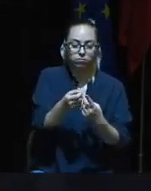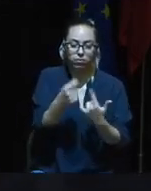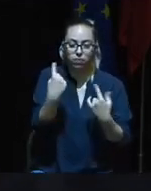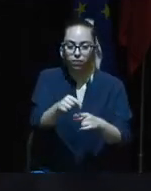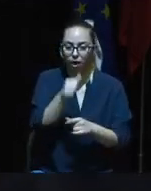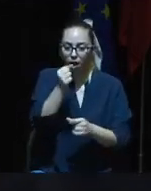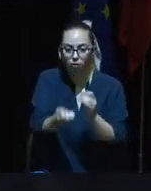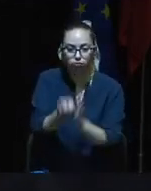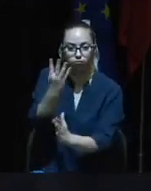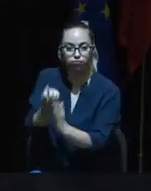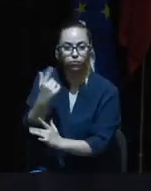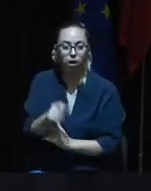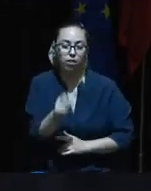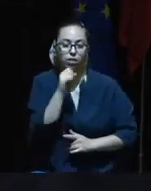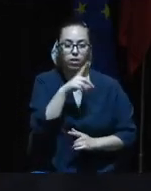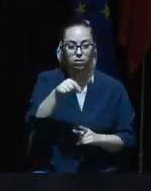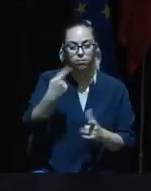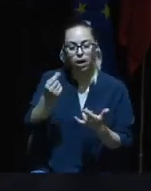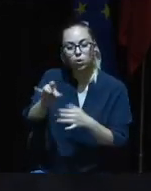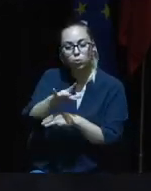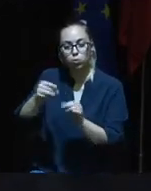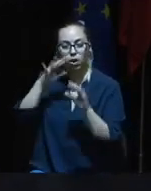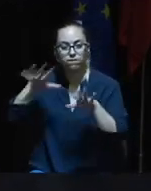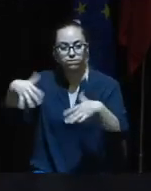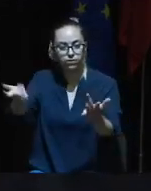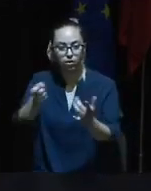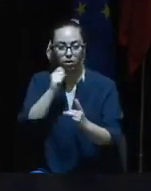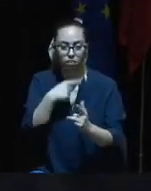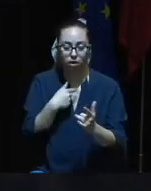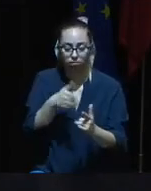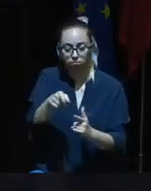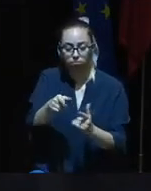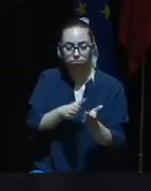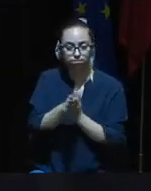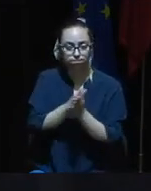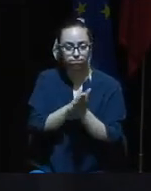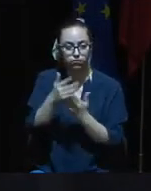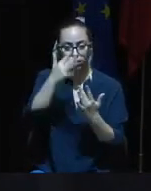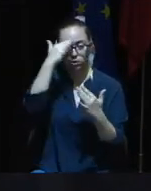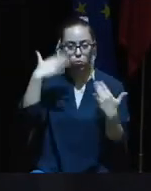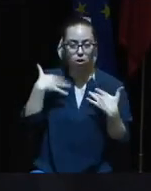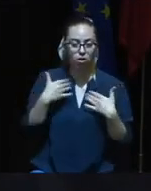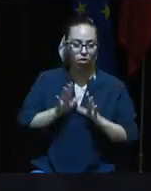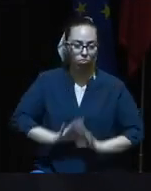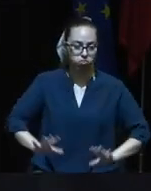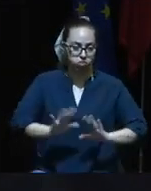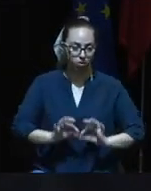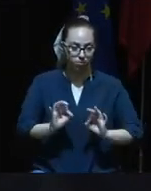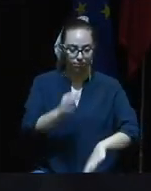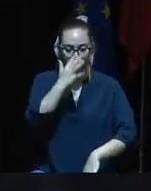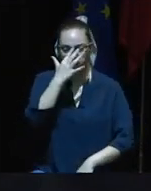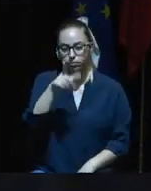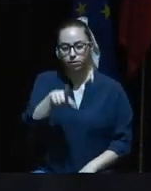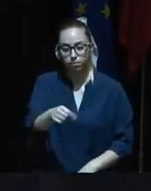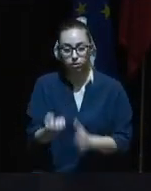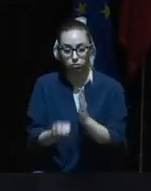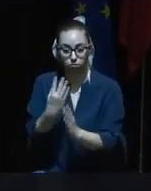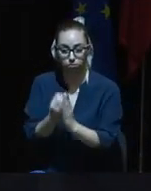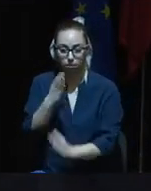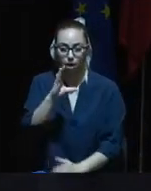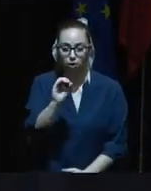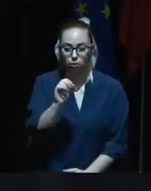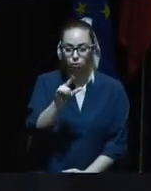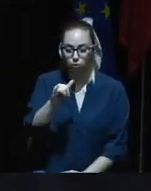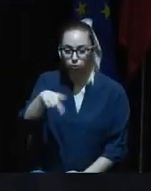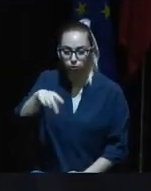parques infantis e outros locais exteriores são também usados como fontes de arrefecimento Aliás a criação destes Colin Centers